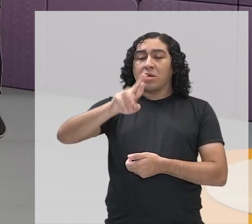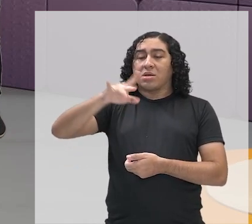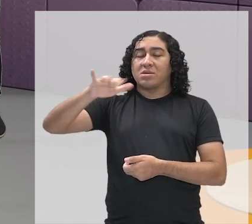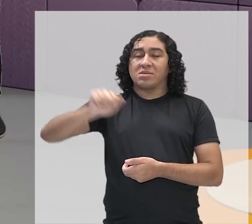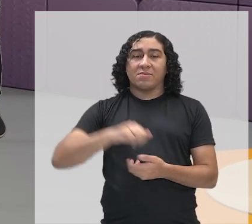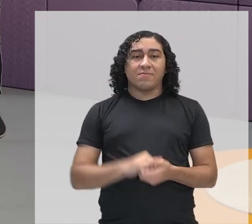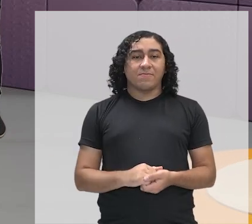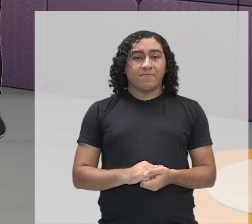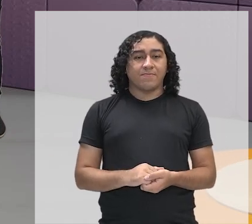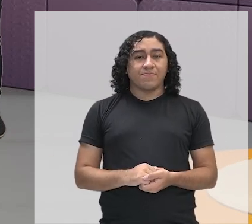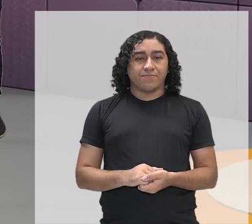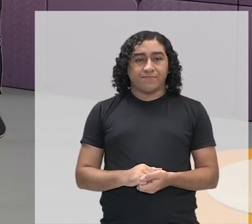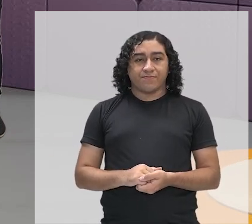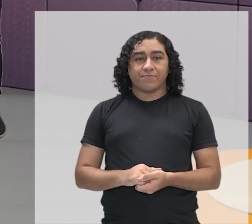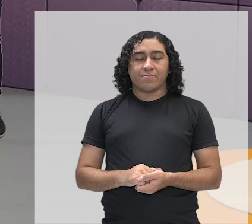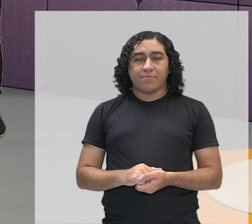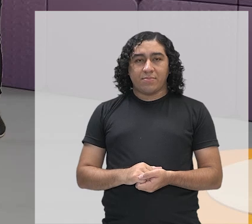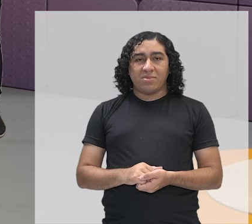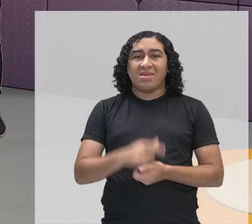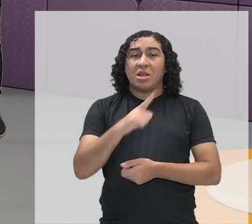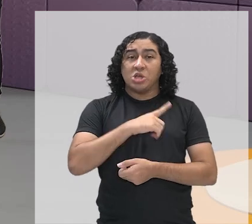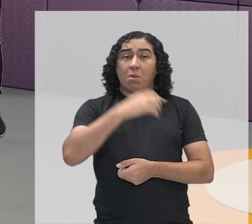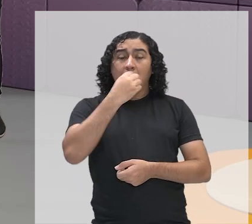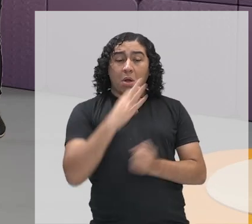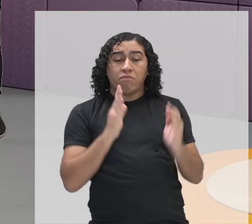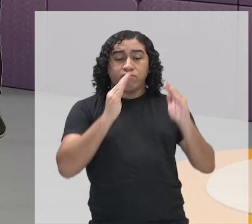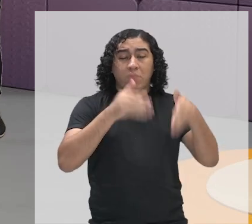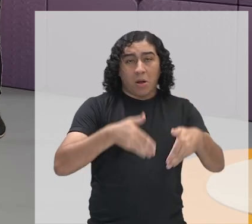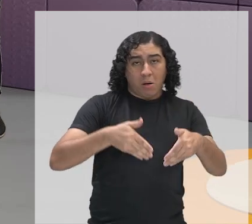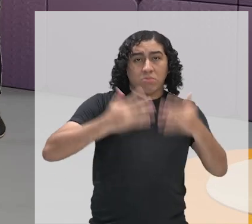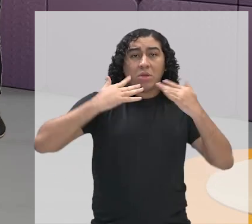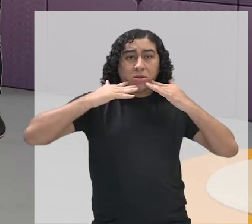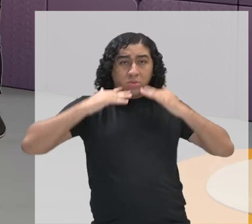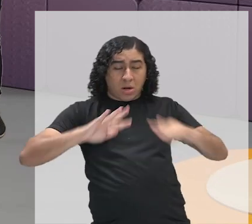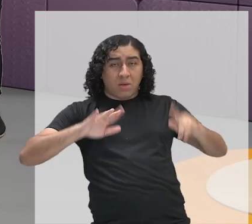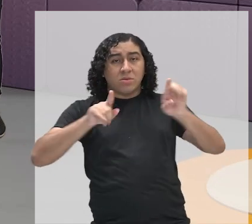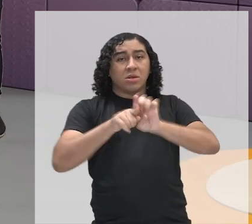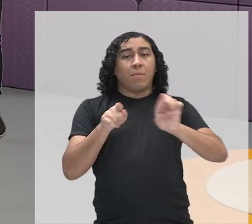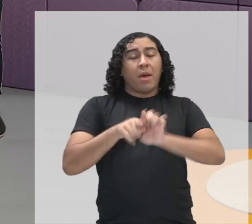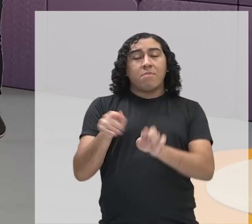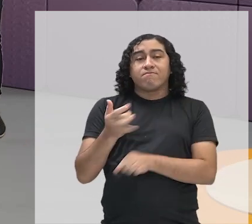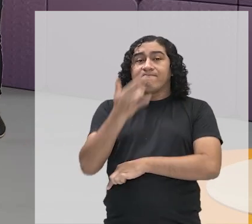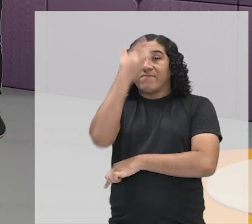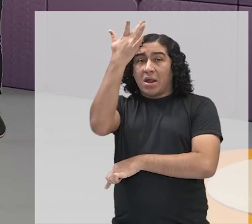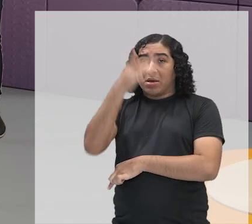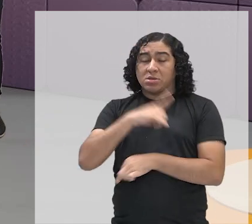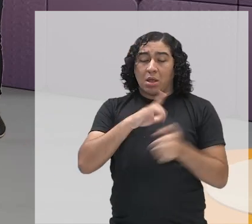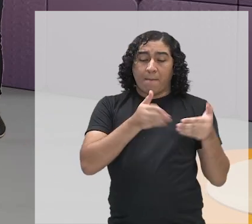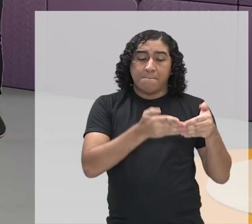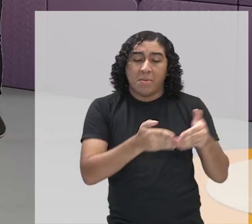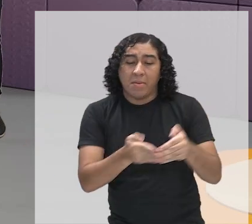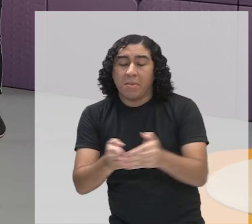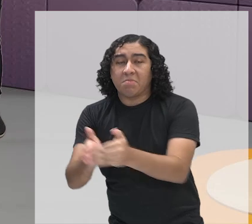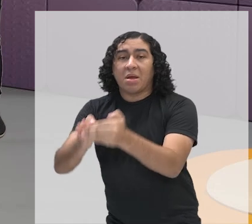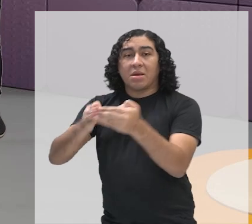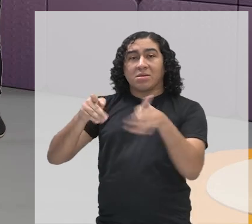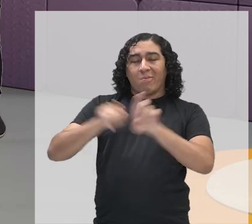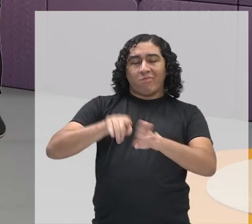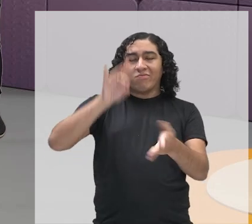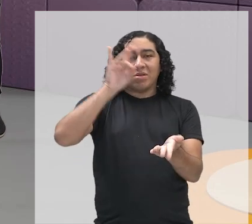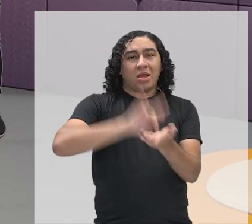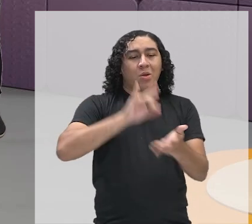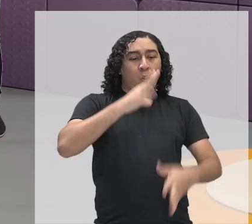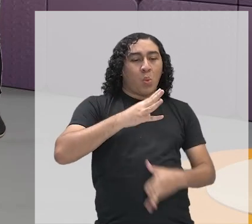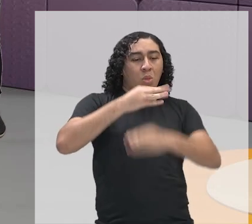recortado, possui bons portos naturais, é facilmente navegável e que certamente contribuiu